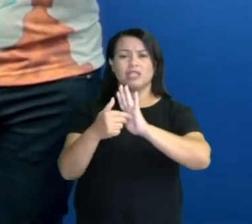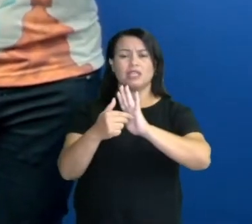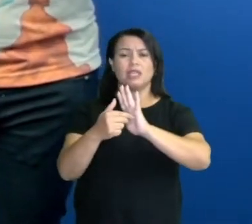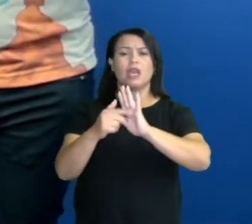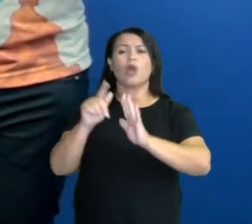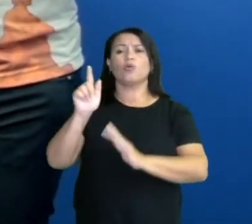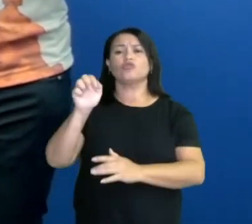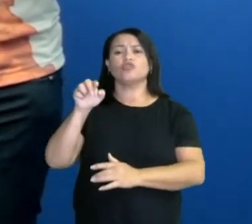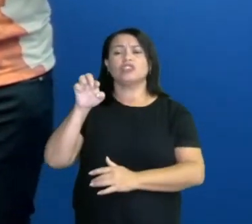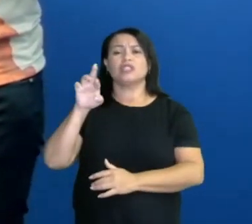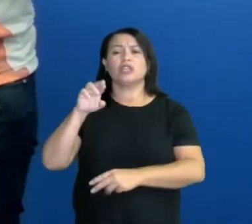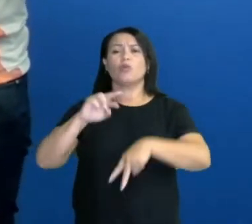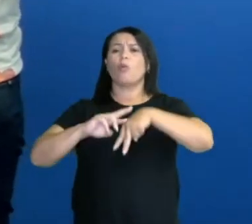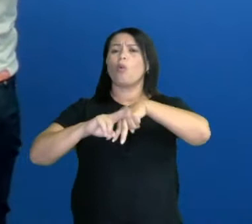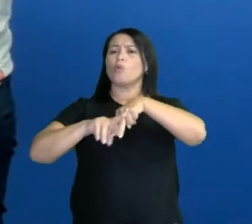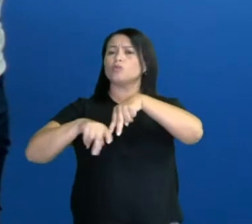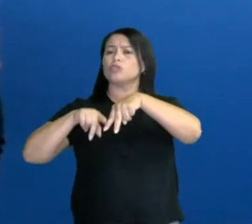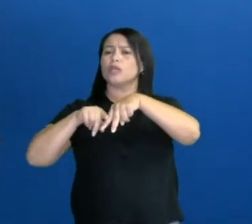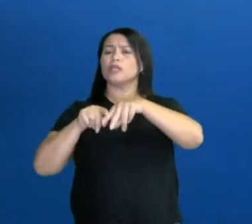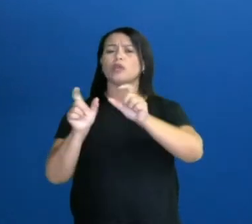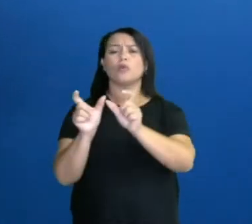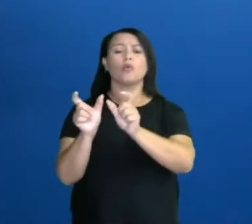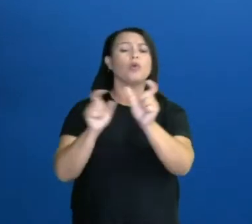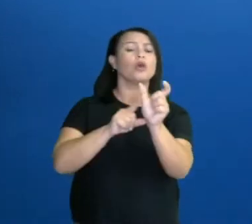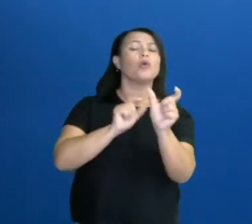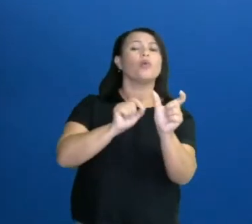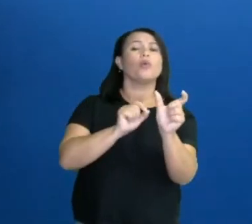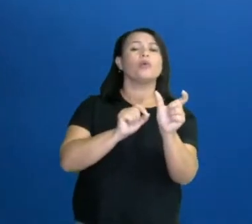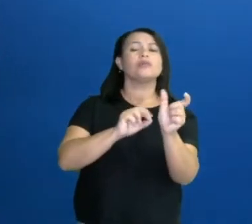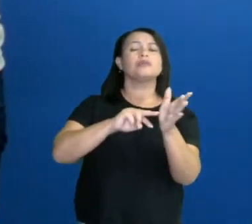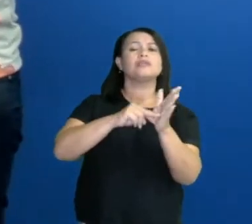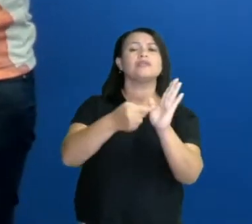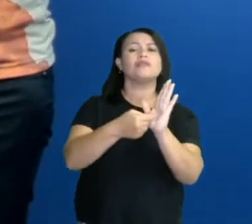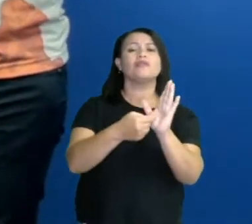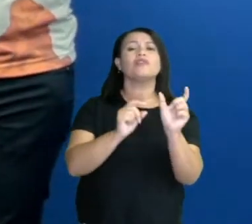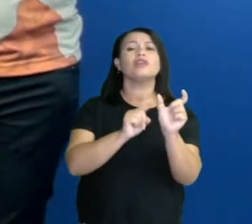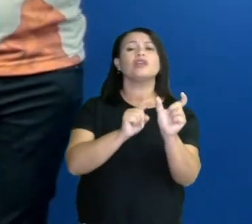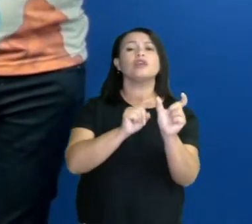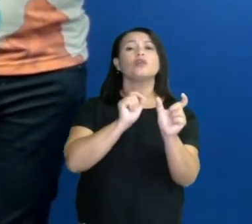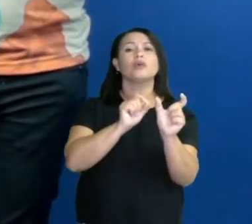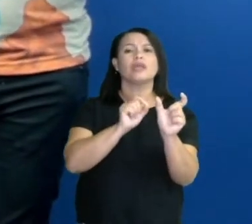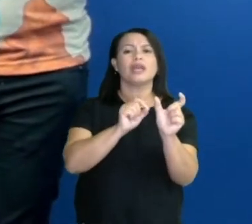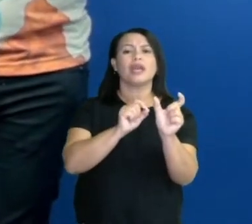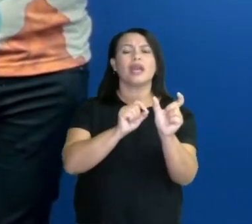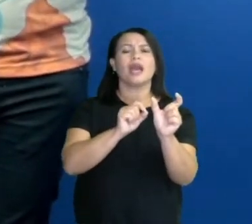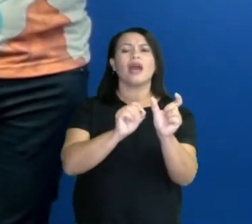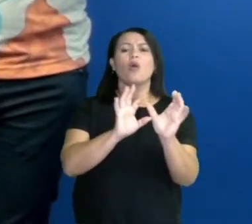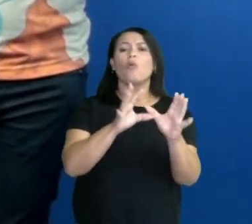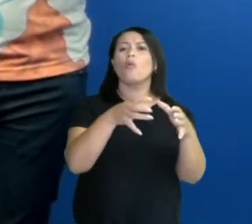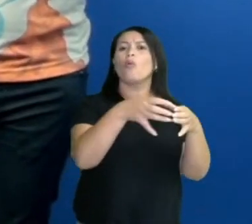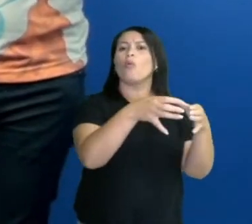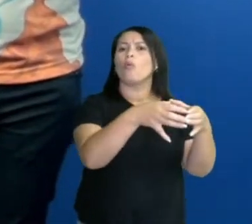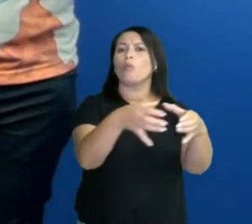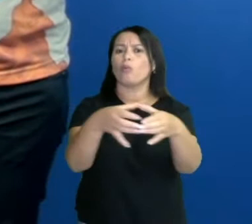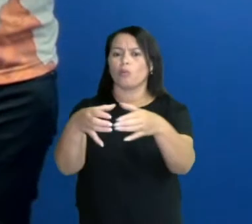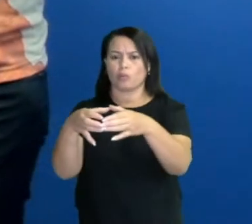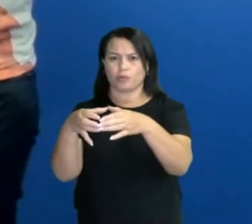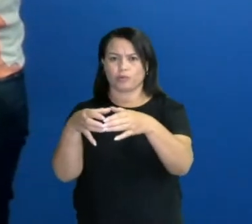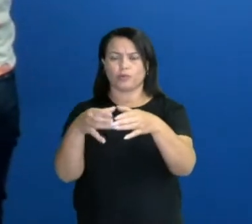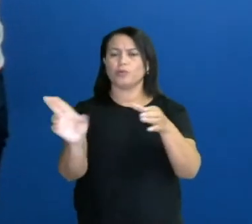em seguida o segundo nome, que representa o epíteto específico, então a espécie exclusiva daquele